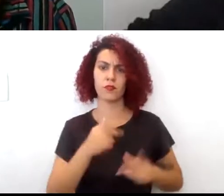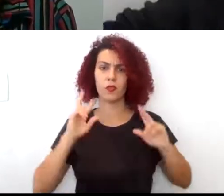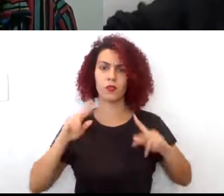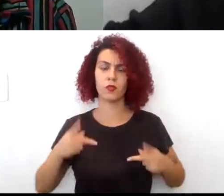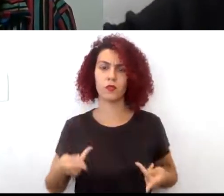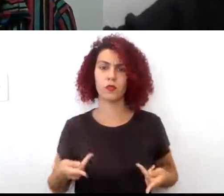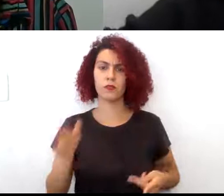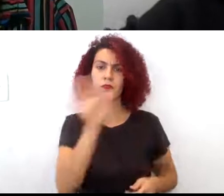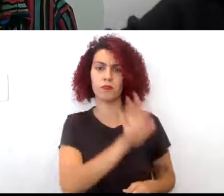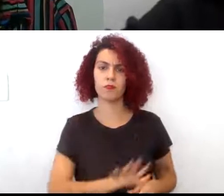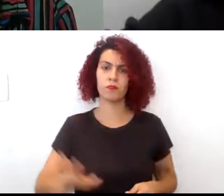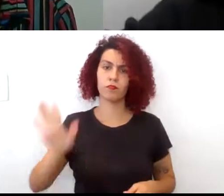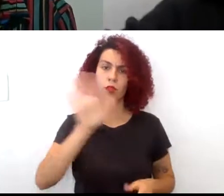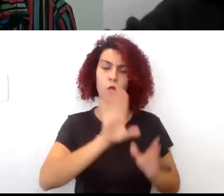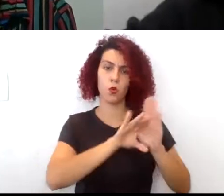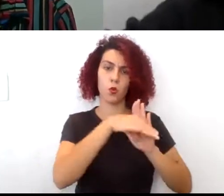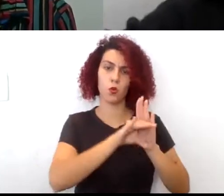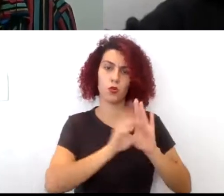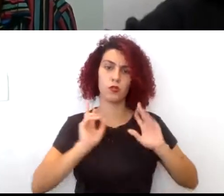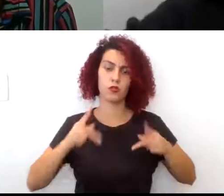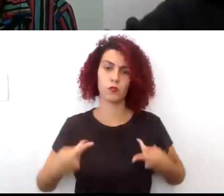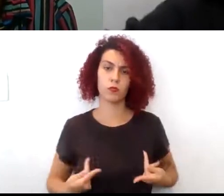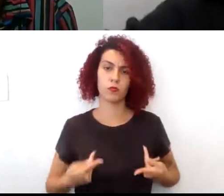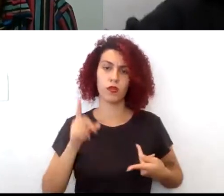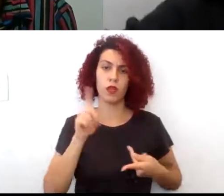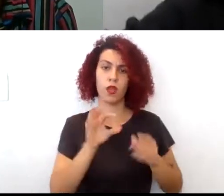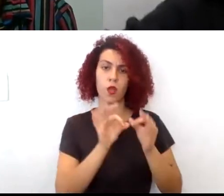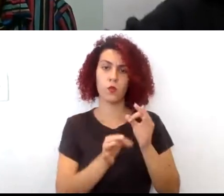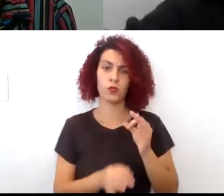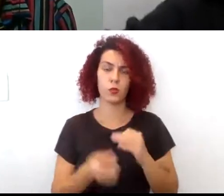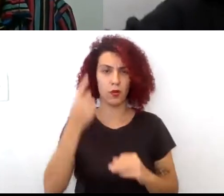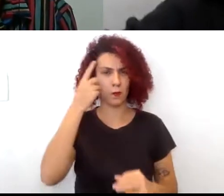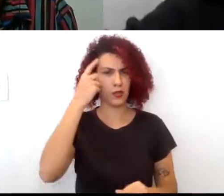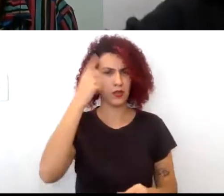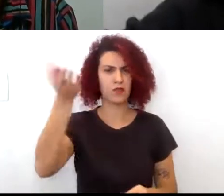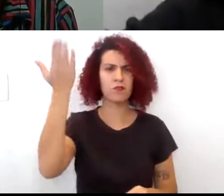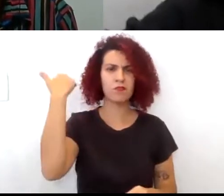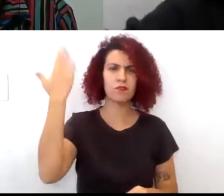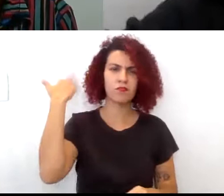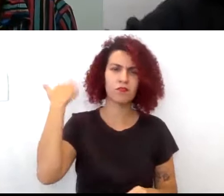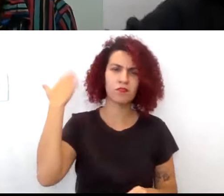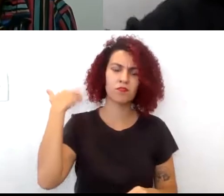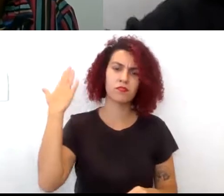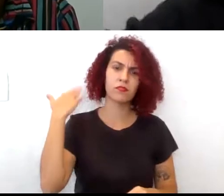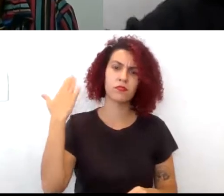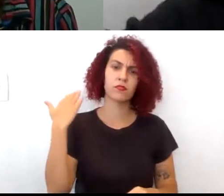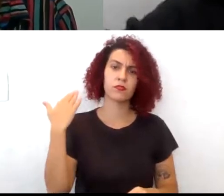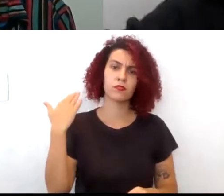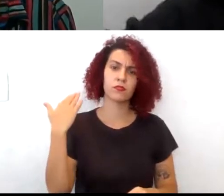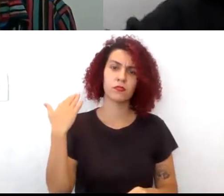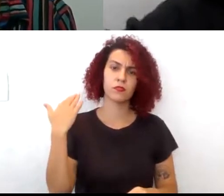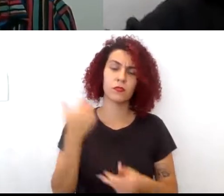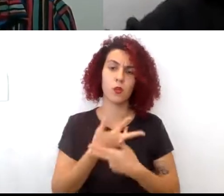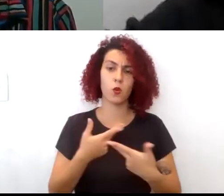dada o conceito de humanidade ela vem uma estrutura de Bárbara ela vem já estrutura de definição daquilo que é